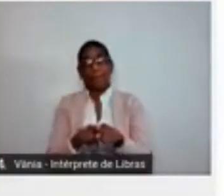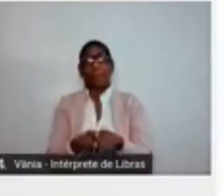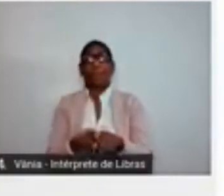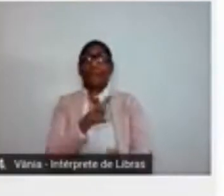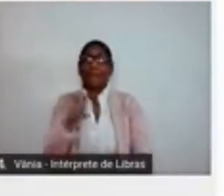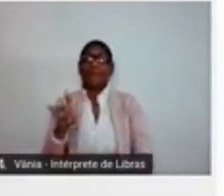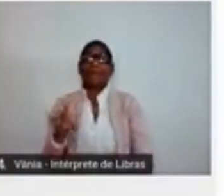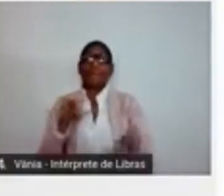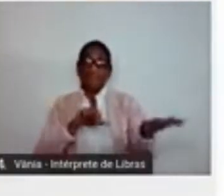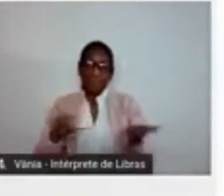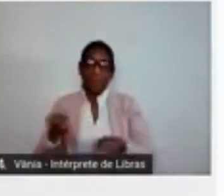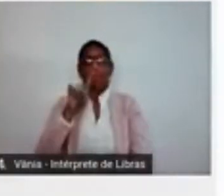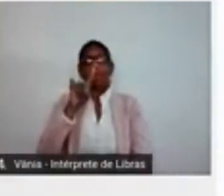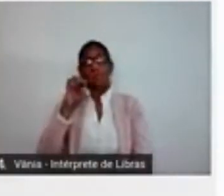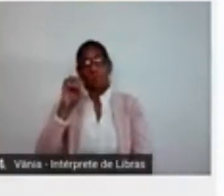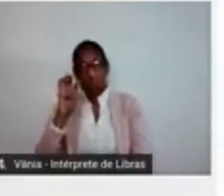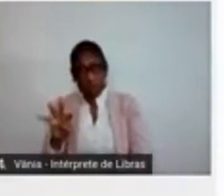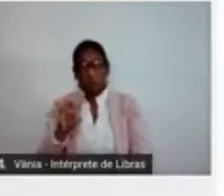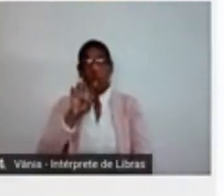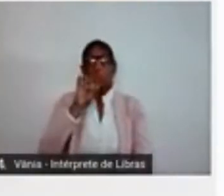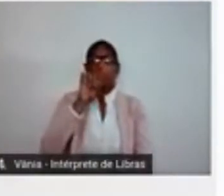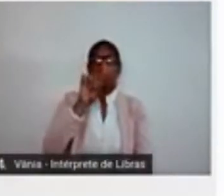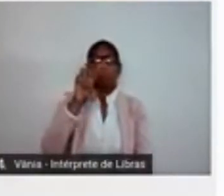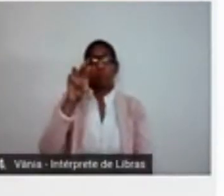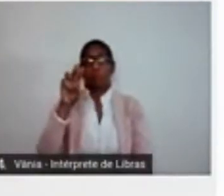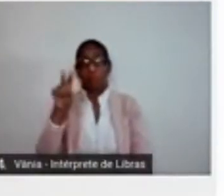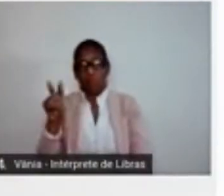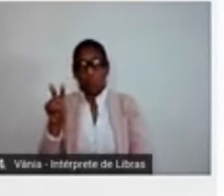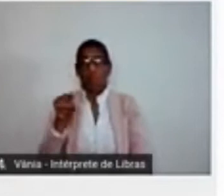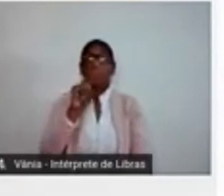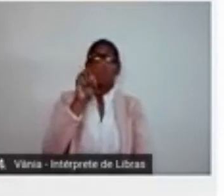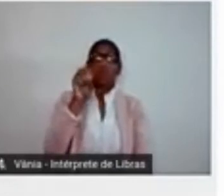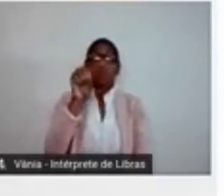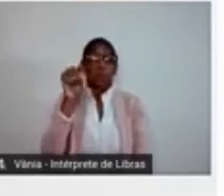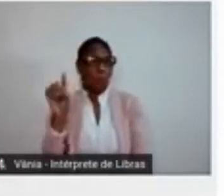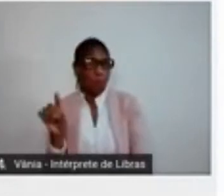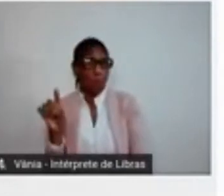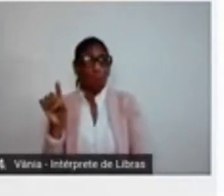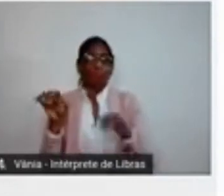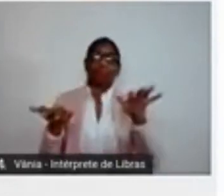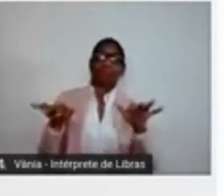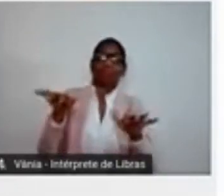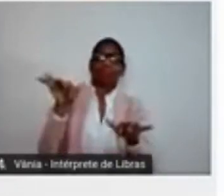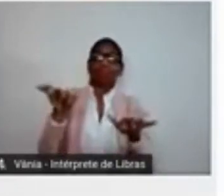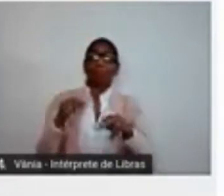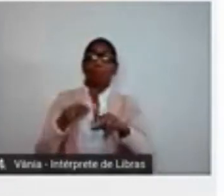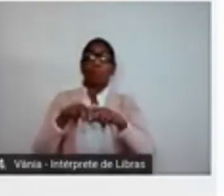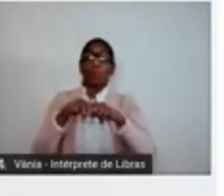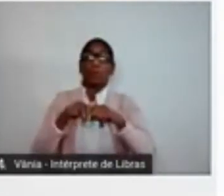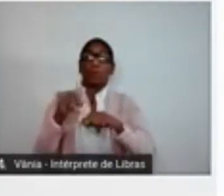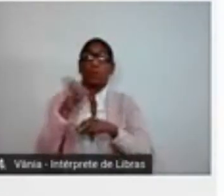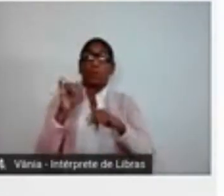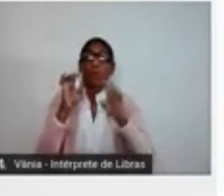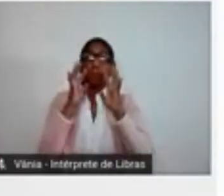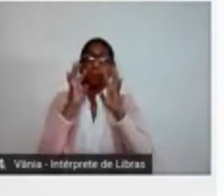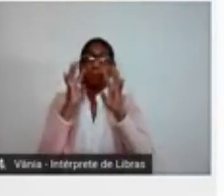tinha sido 104, 102 e agora 101. O ponto de atenção, né, aliás, ainda como um indicador positivo da